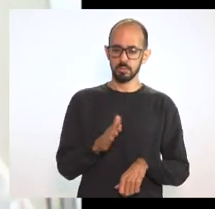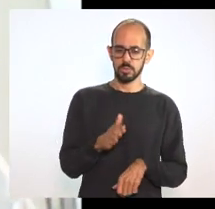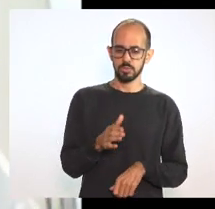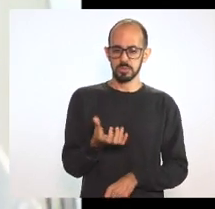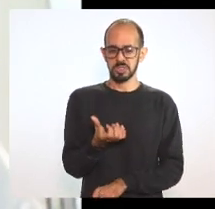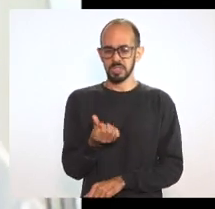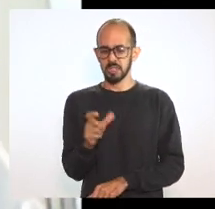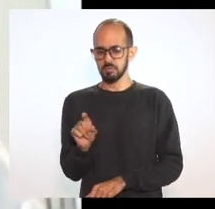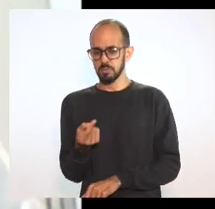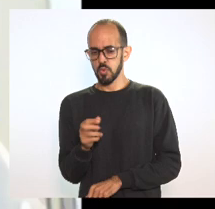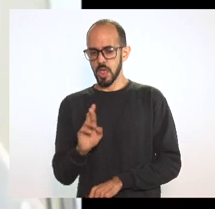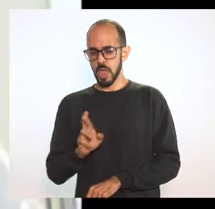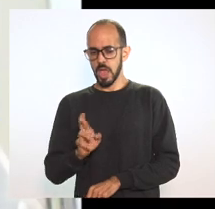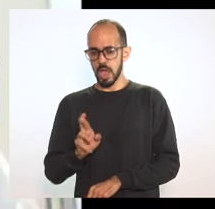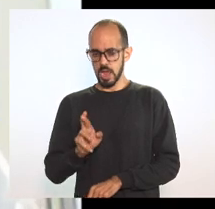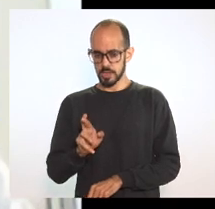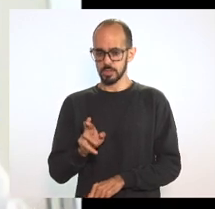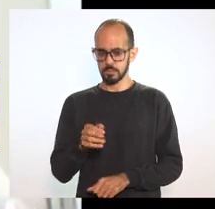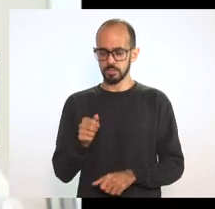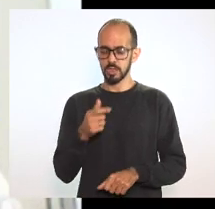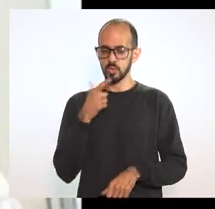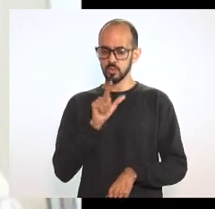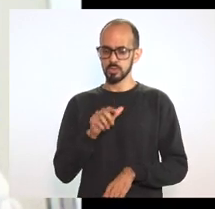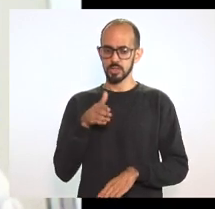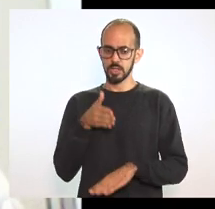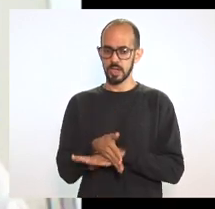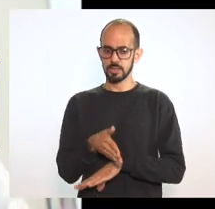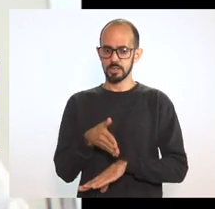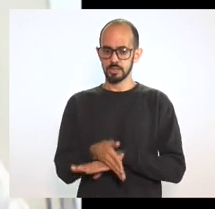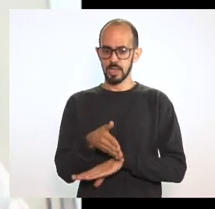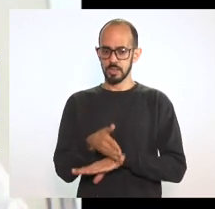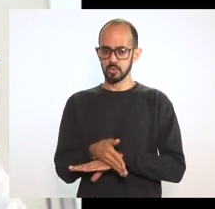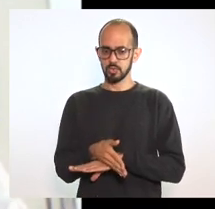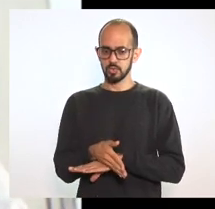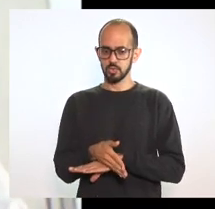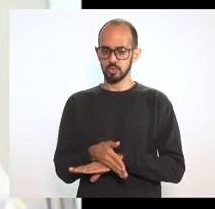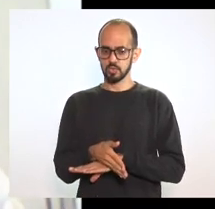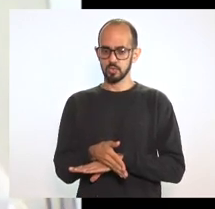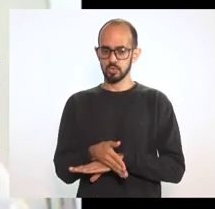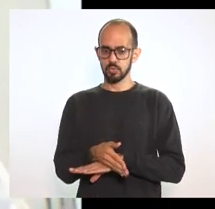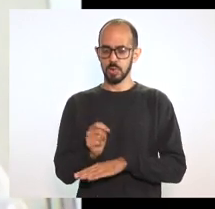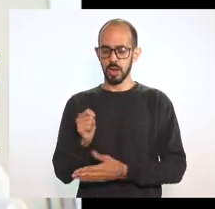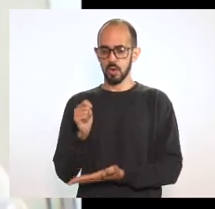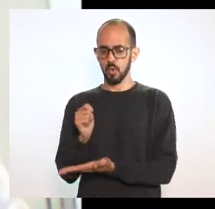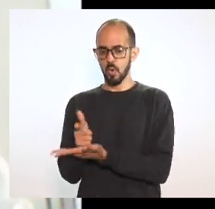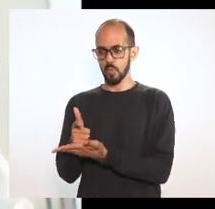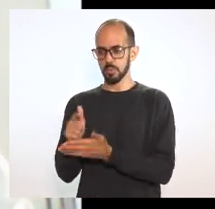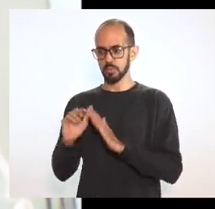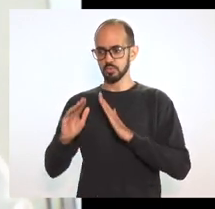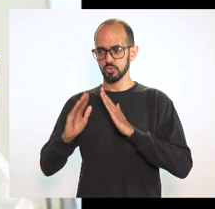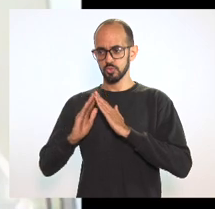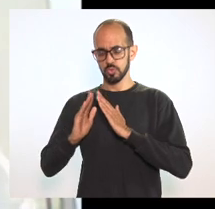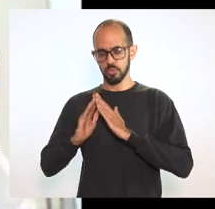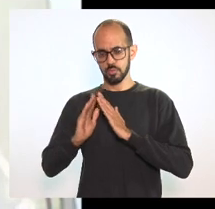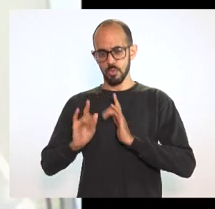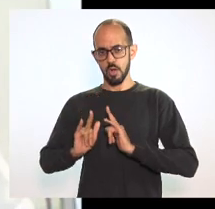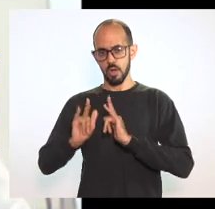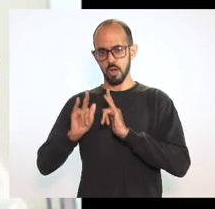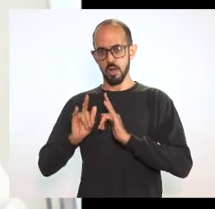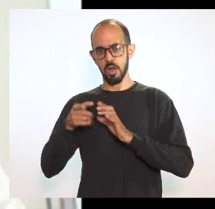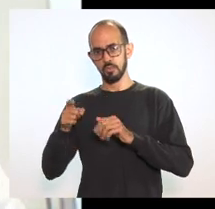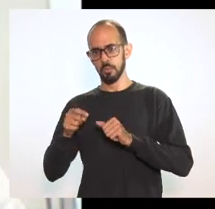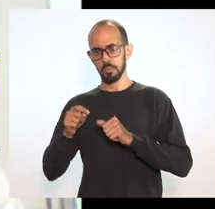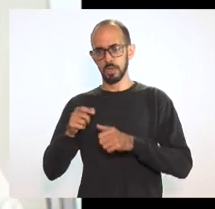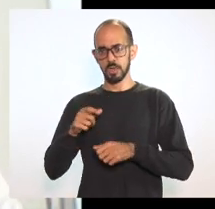mil reais para ter esse benefício da alienação de um imóvel, é um subsídio para que ele